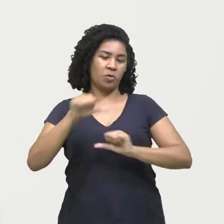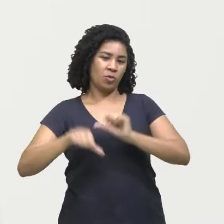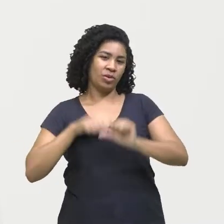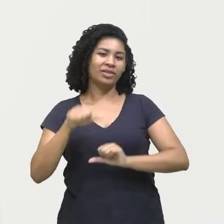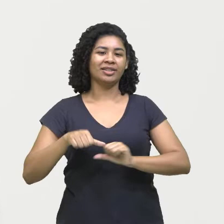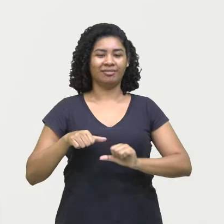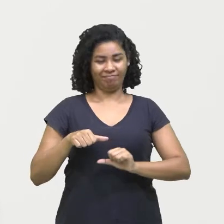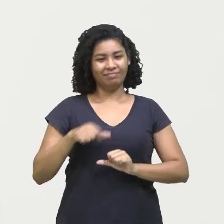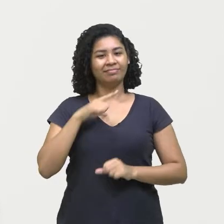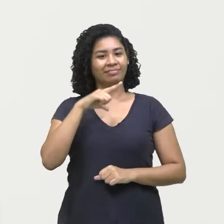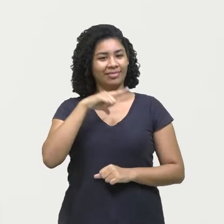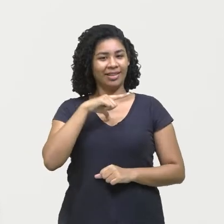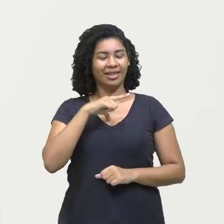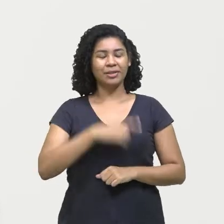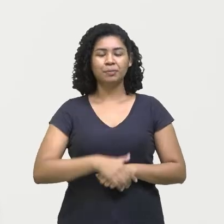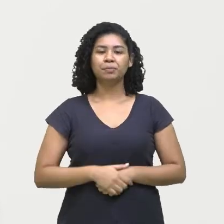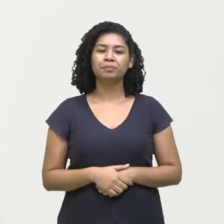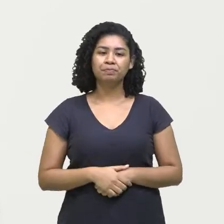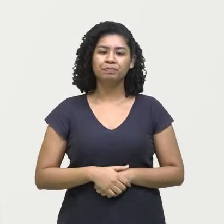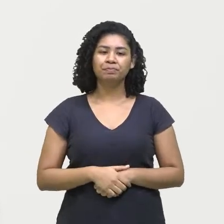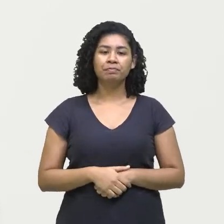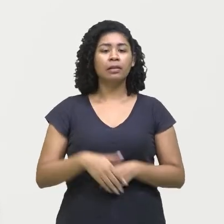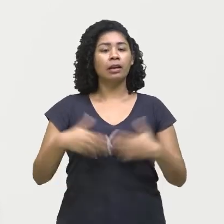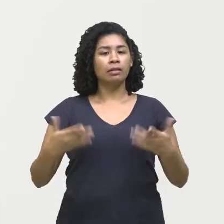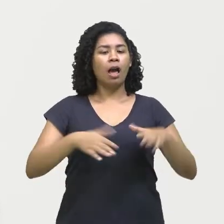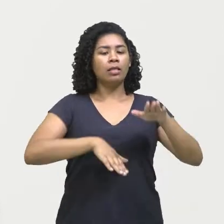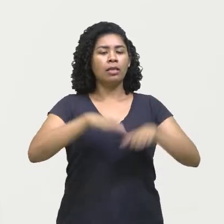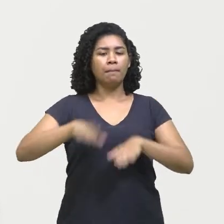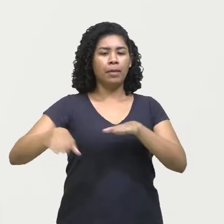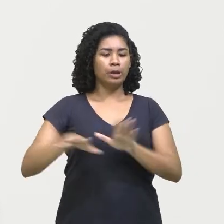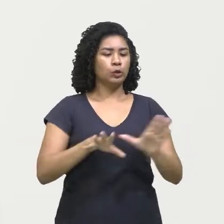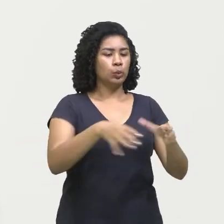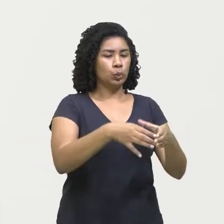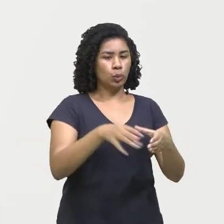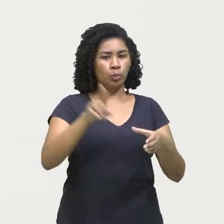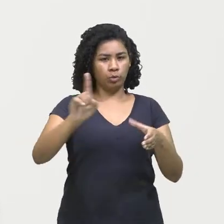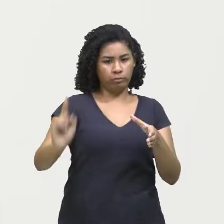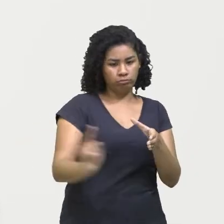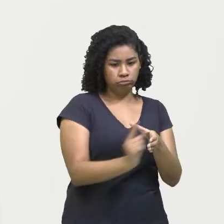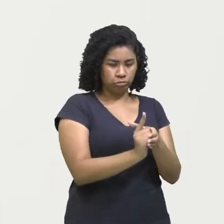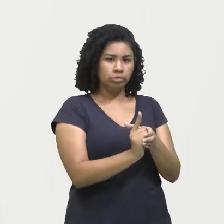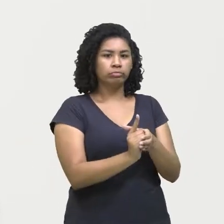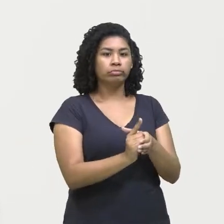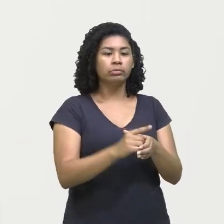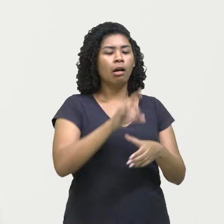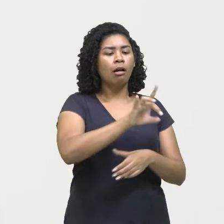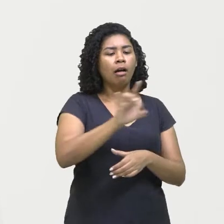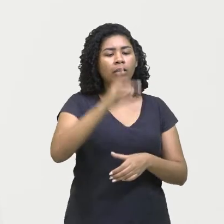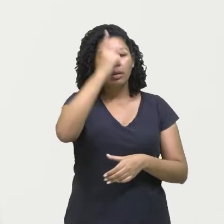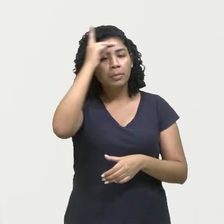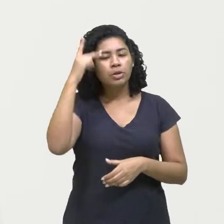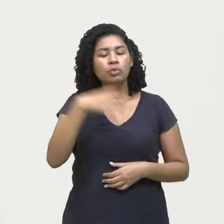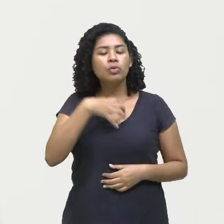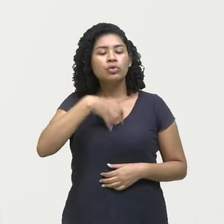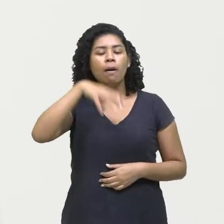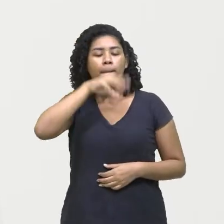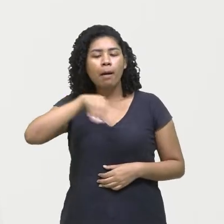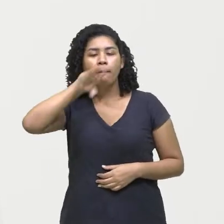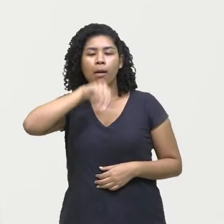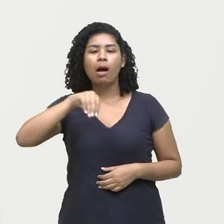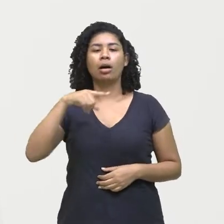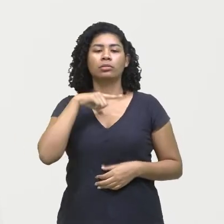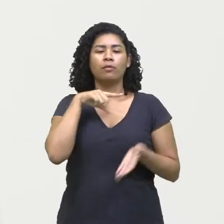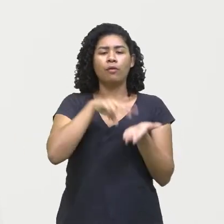uma transformação na nossa língua. Então, dependendo do grupo social que você possui, cada um tem a sua forma de falar, um